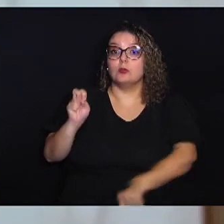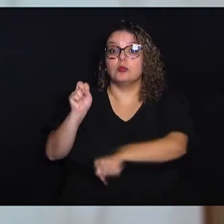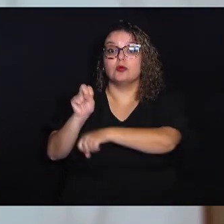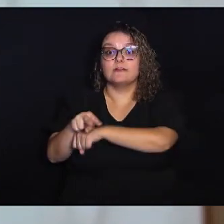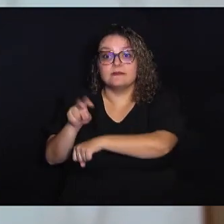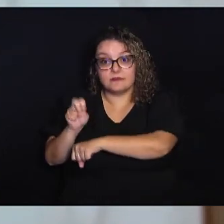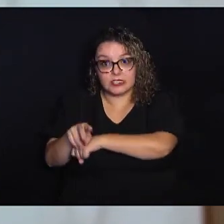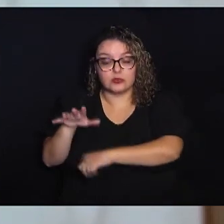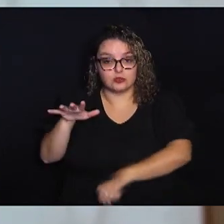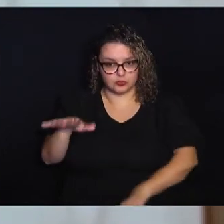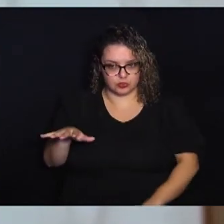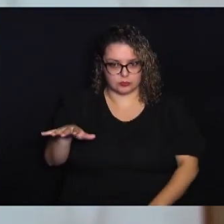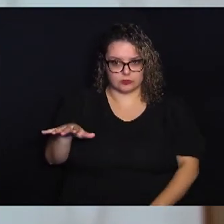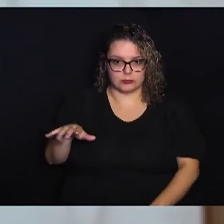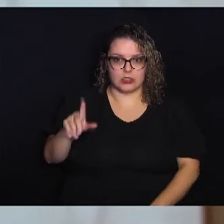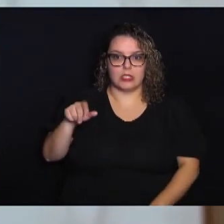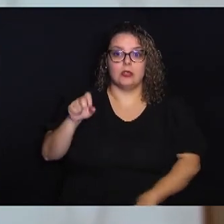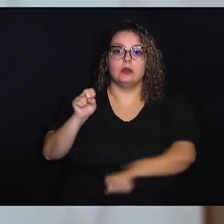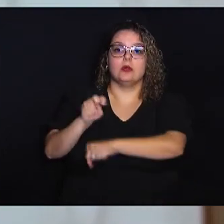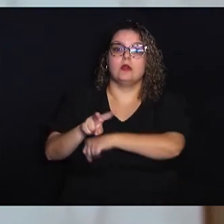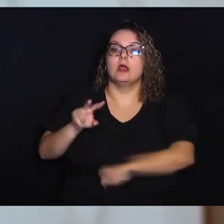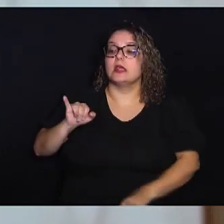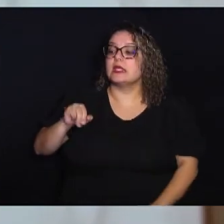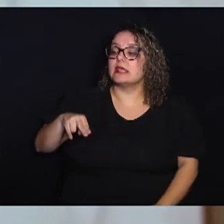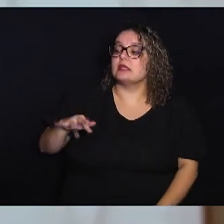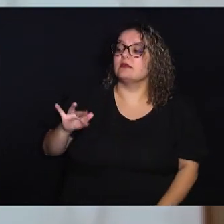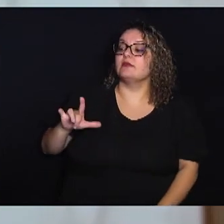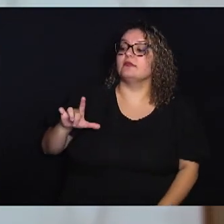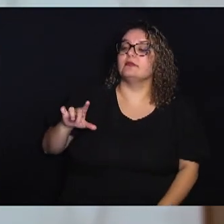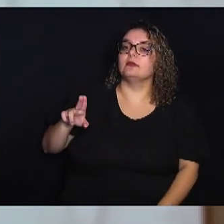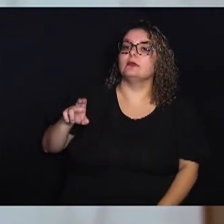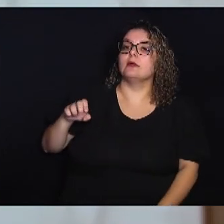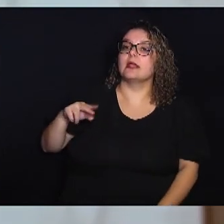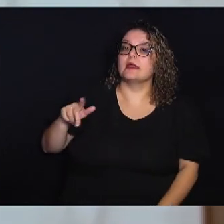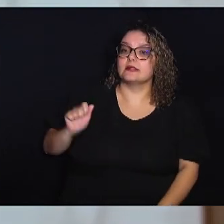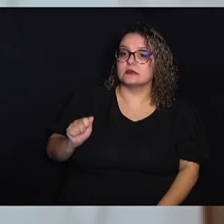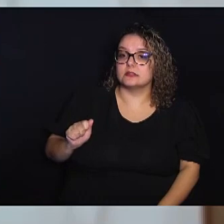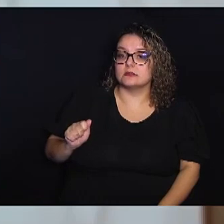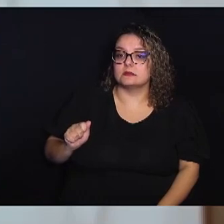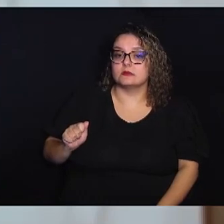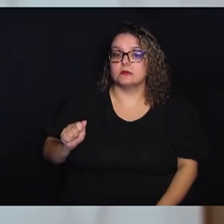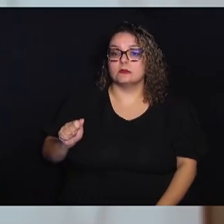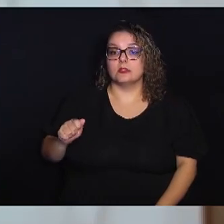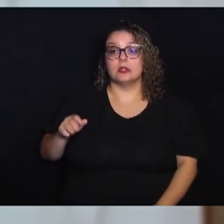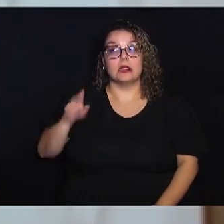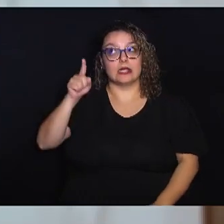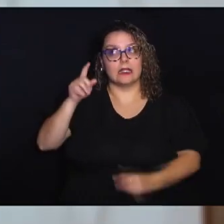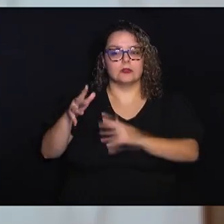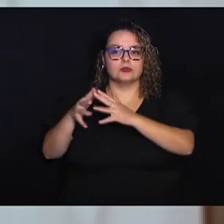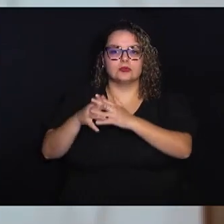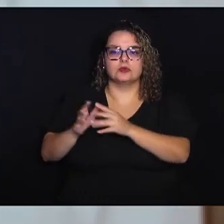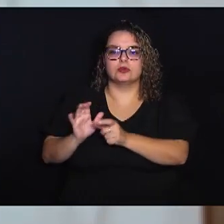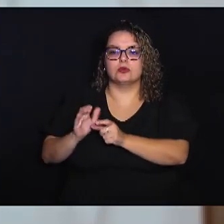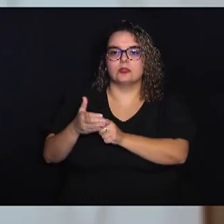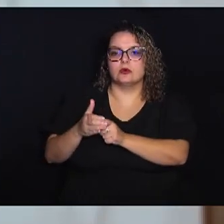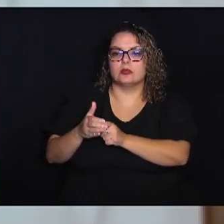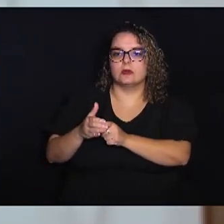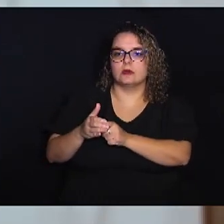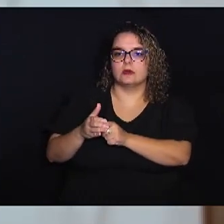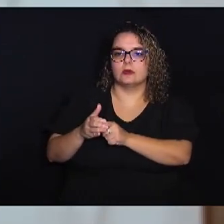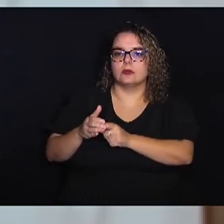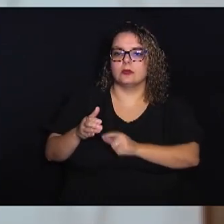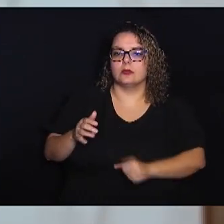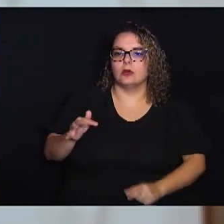vírus, que é o vírus influenza. Né? Para ter uma sopra de curiosidade, nos Estados Unidos, ou em inglês, chamam lá a gripe